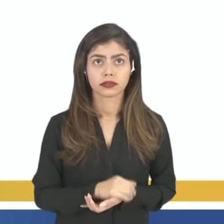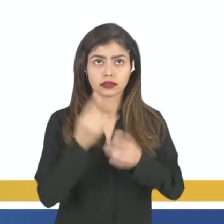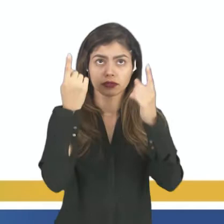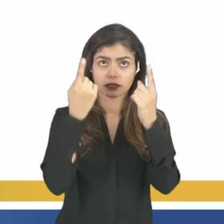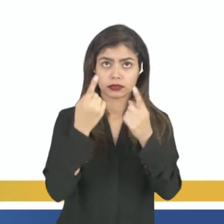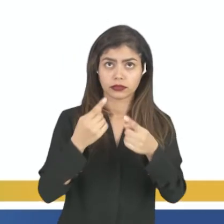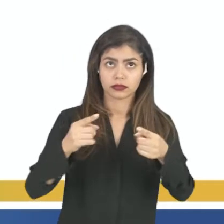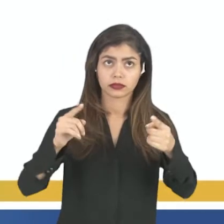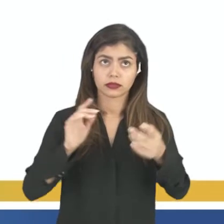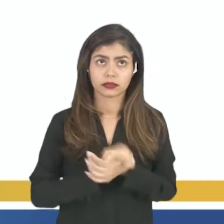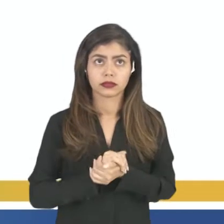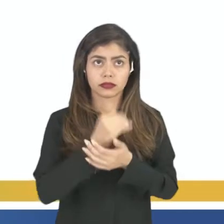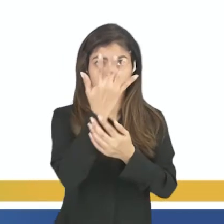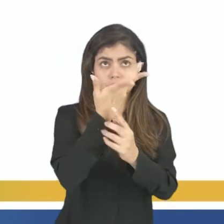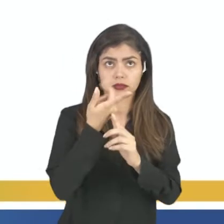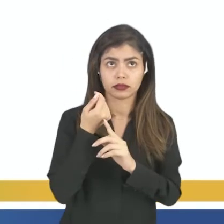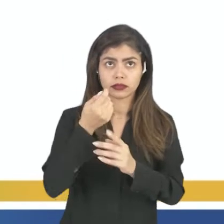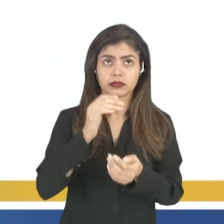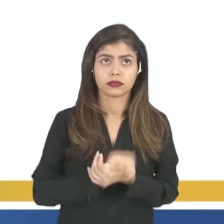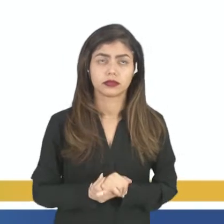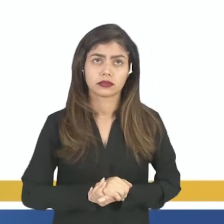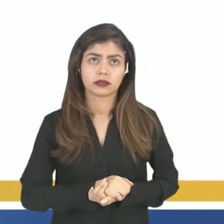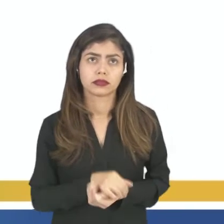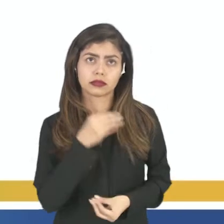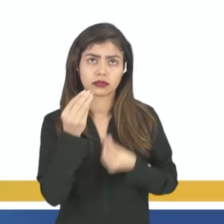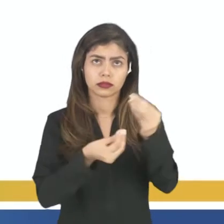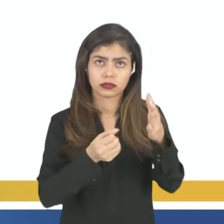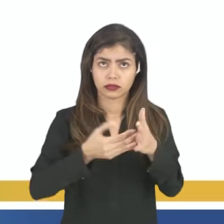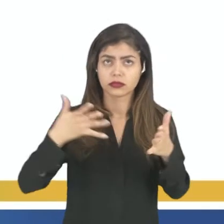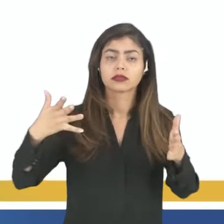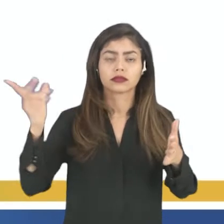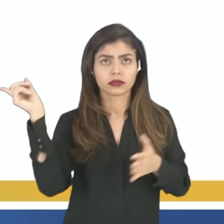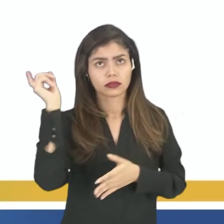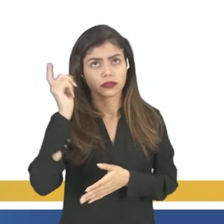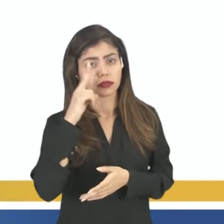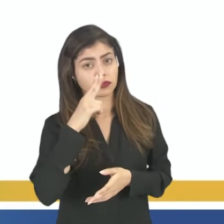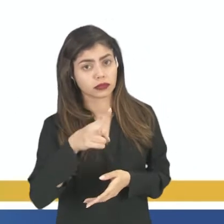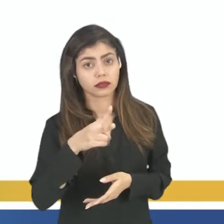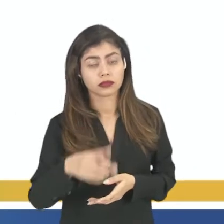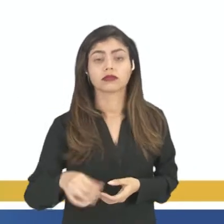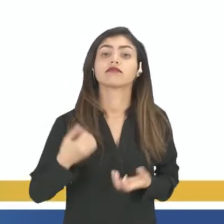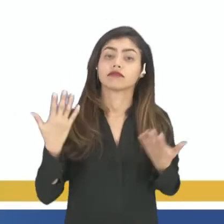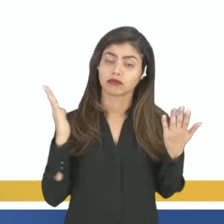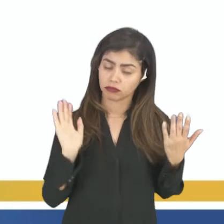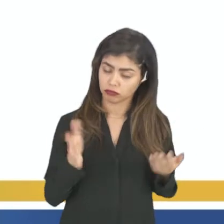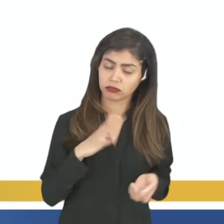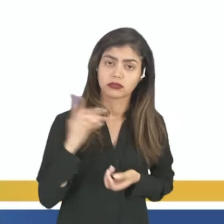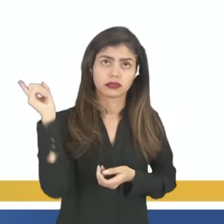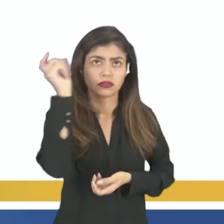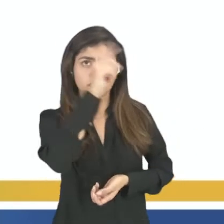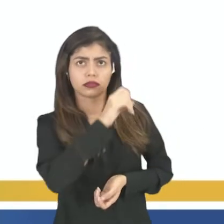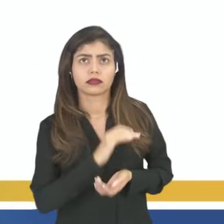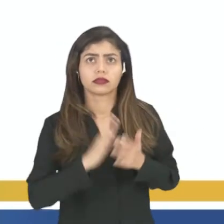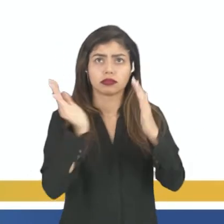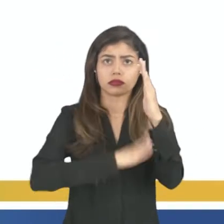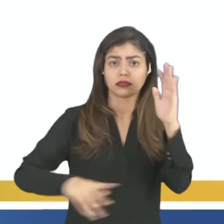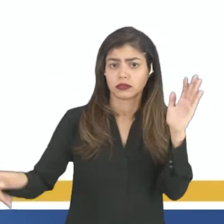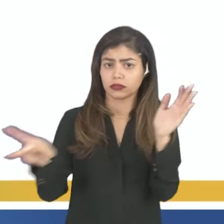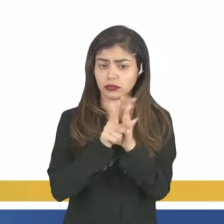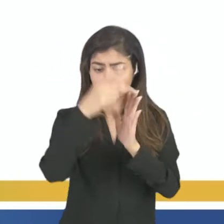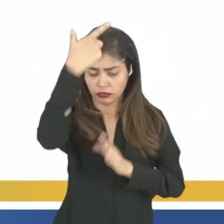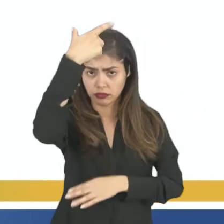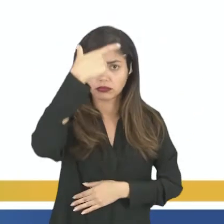Urey, ele, como muitos artistas, já se aventuraram na difícil tarefa de pintar a si